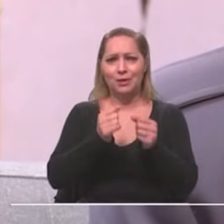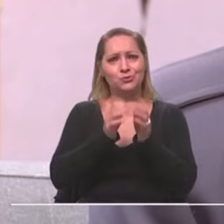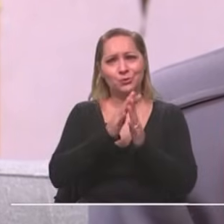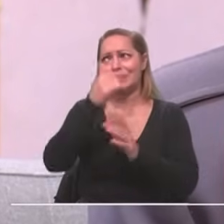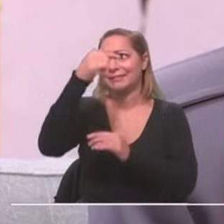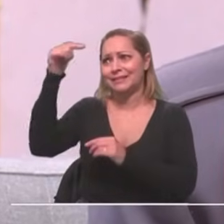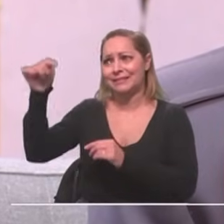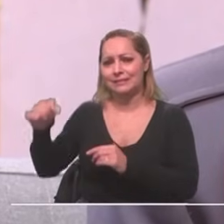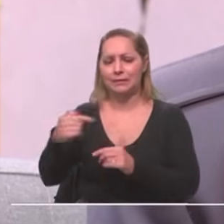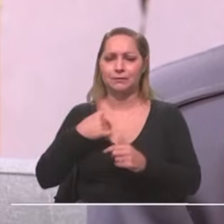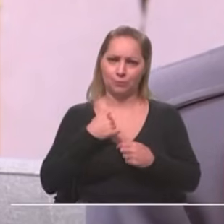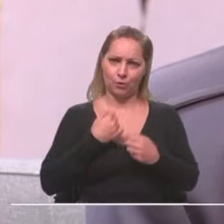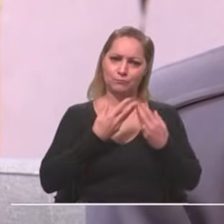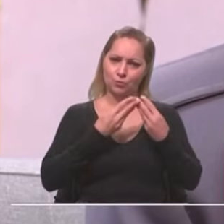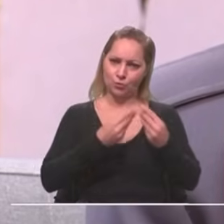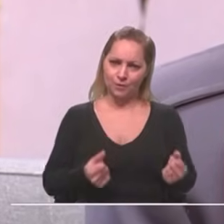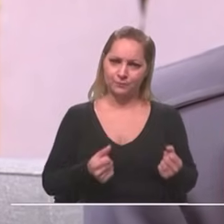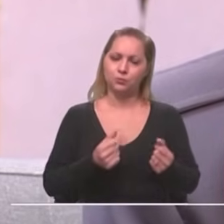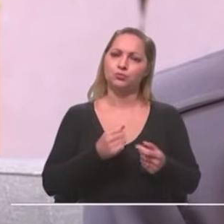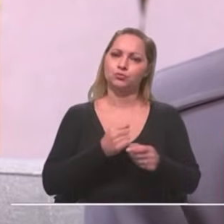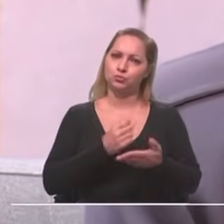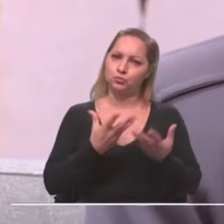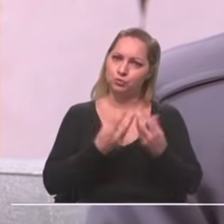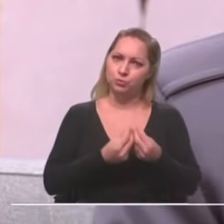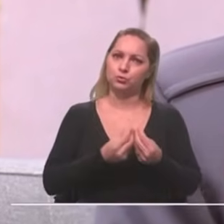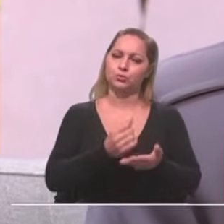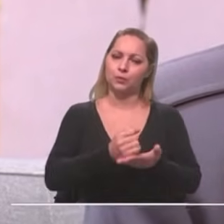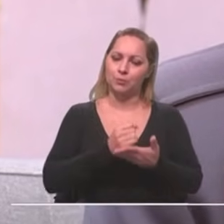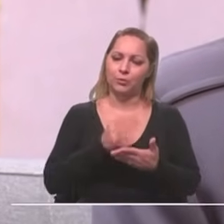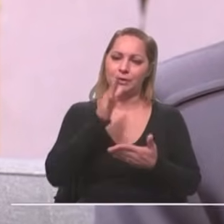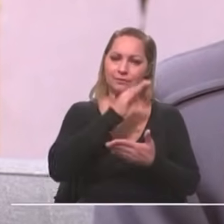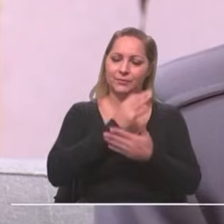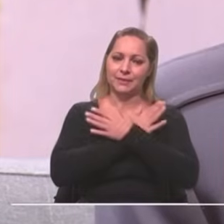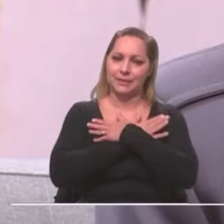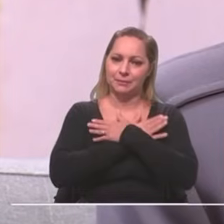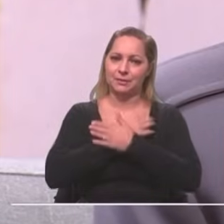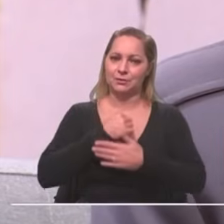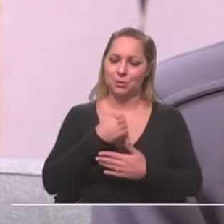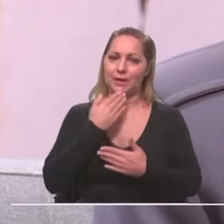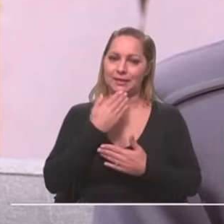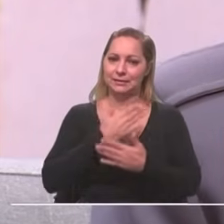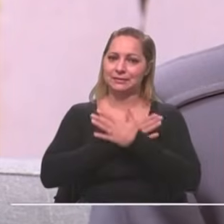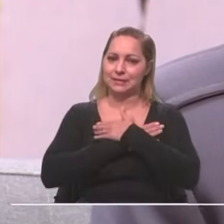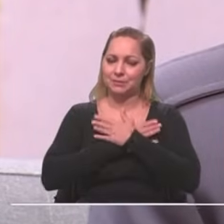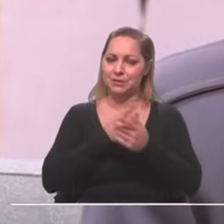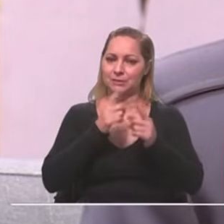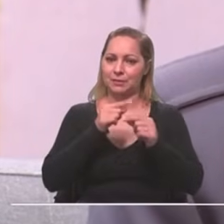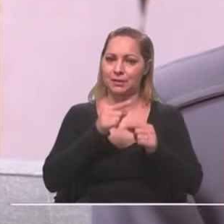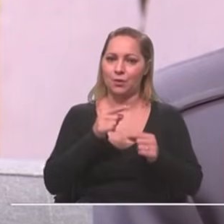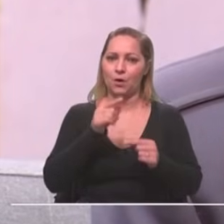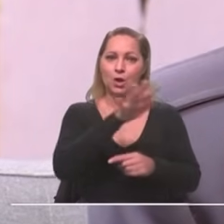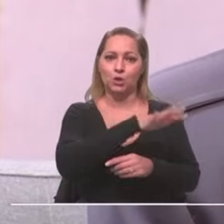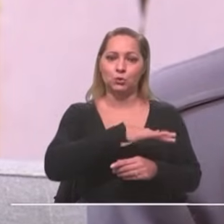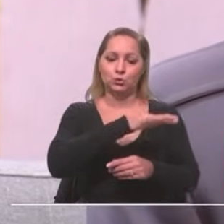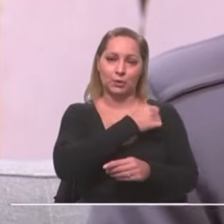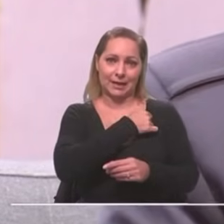Mas nós conseguimos ultrapassar, como família e com o apoio dos amigos. Neste caso também agradeço aos meus amigos, como eu não tenho apoio ali na zona onde